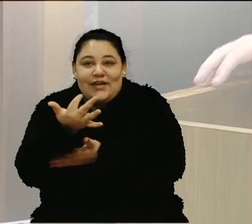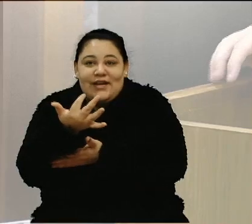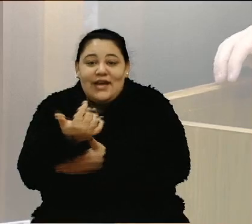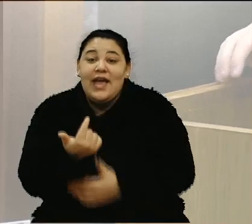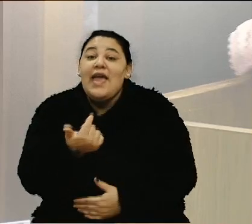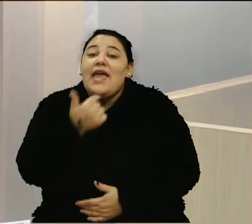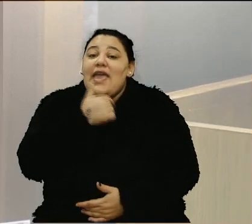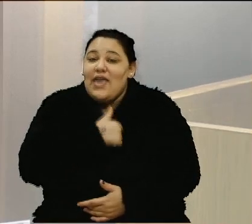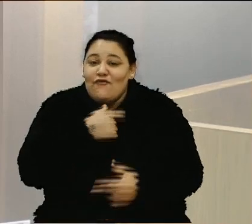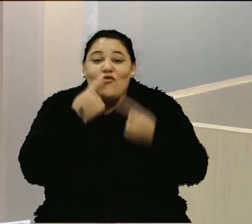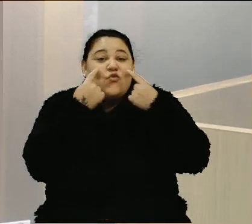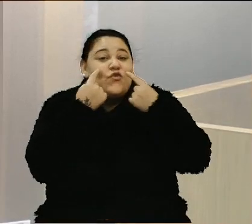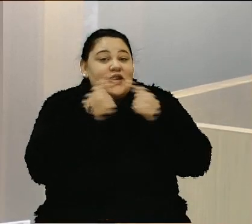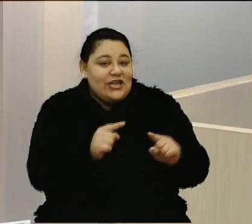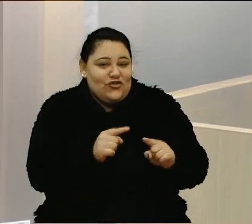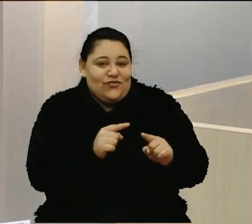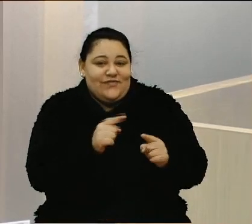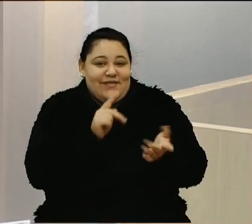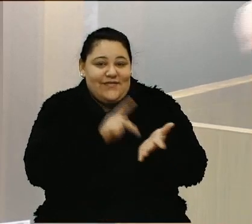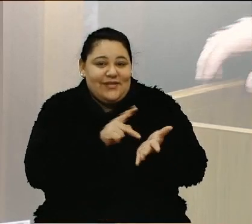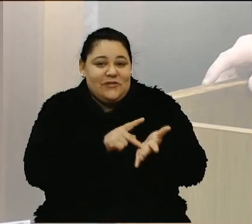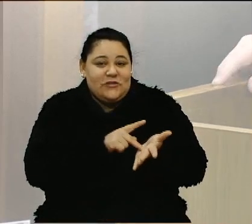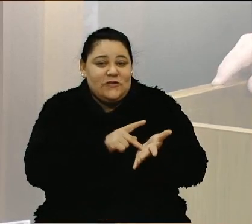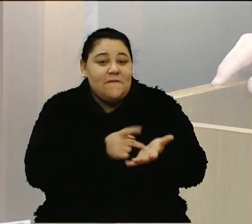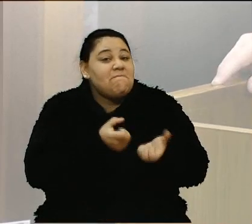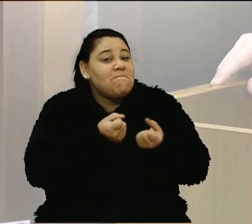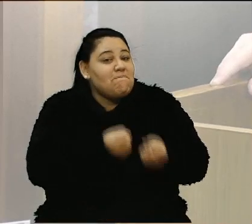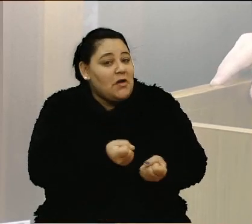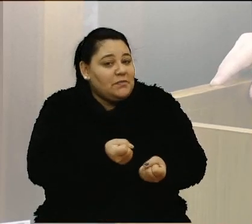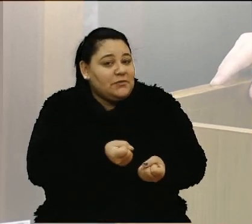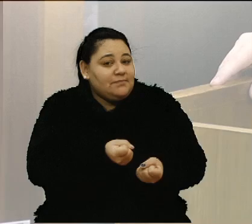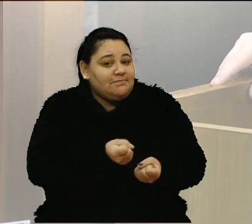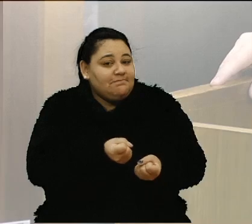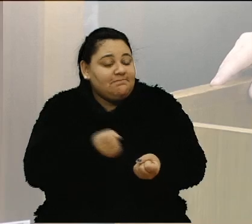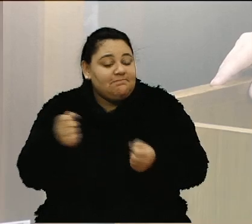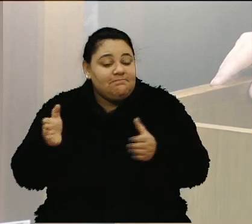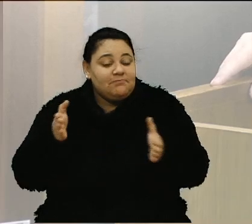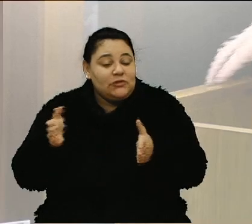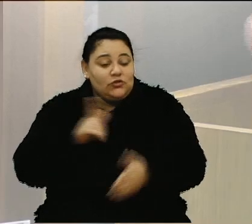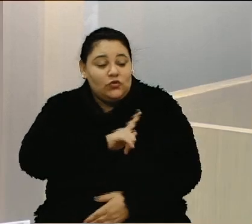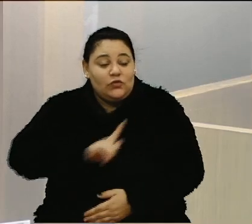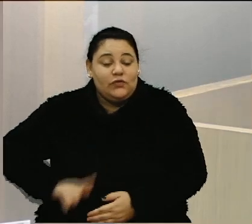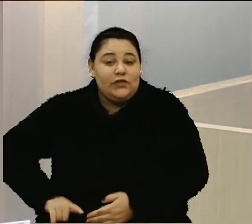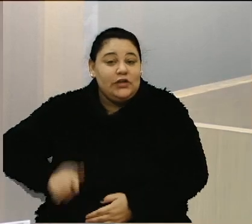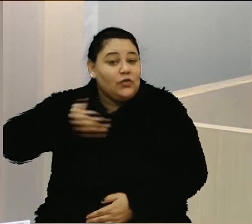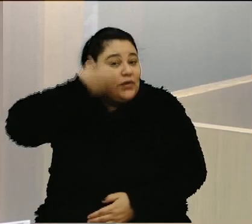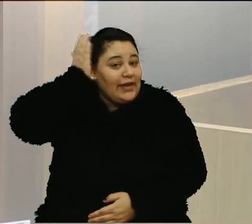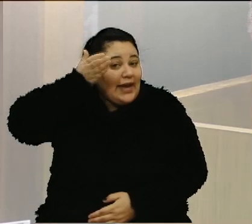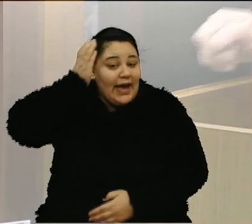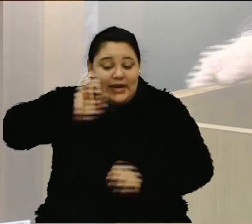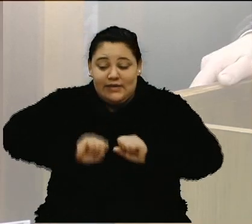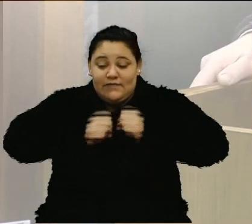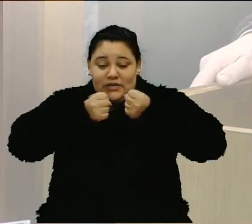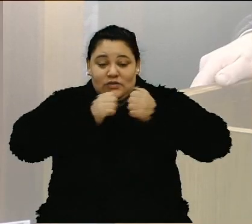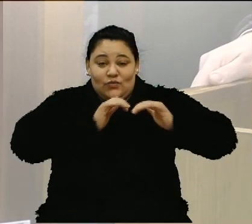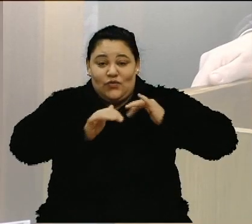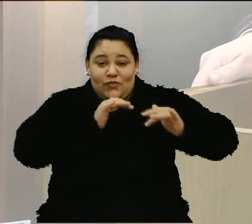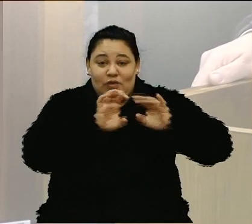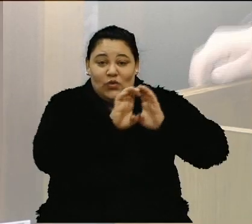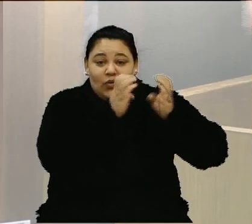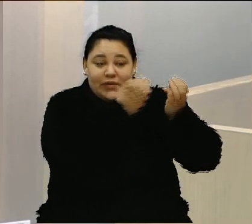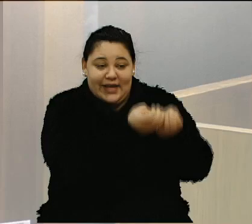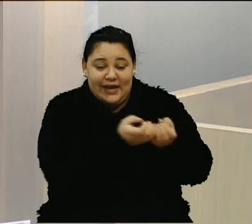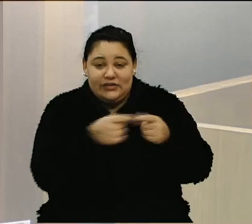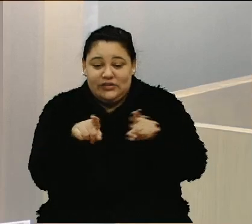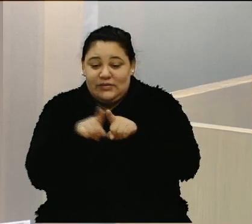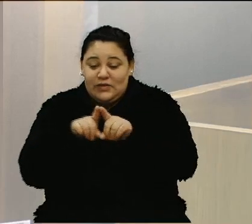crítico muito severo do governo Guerra, e na defesa do movimento comunitário, na defesa